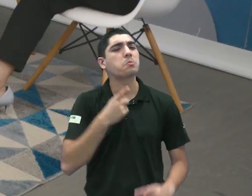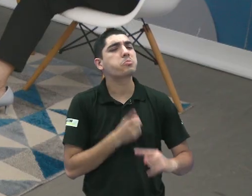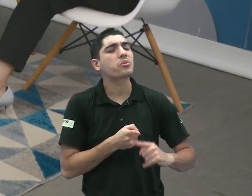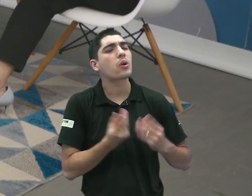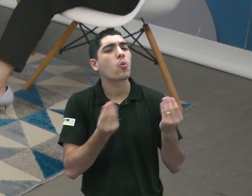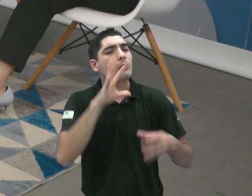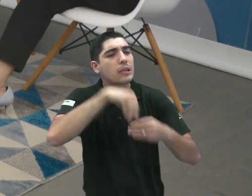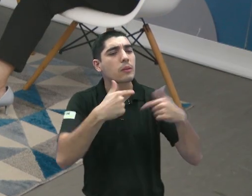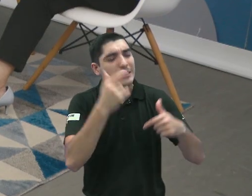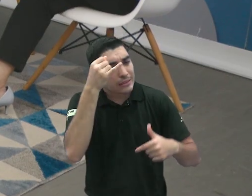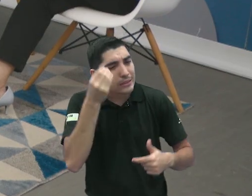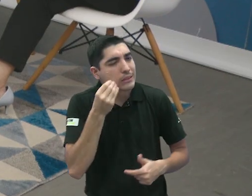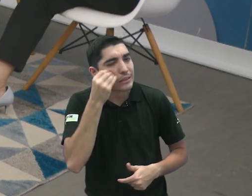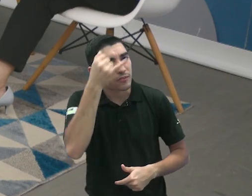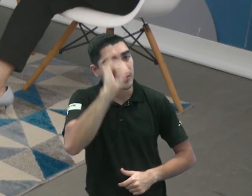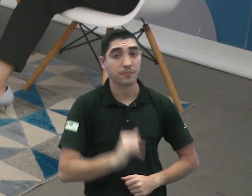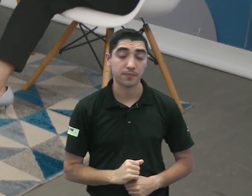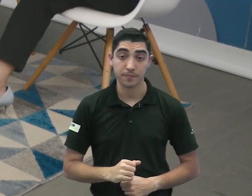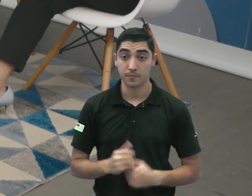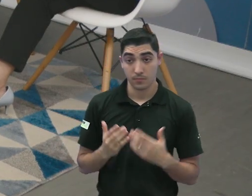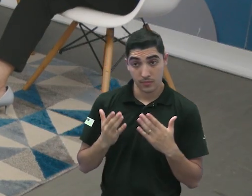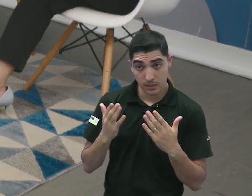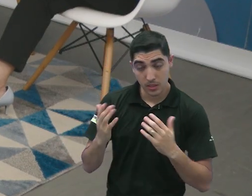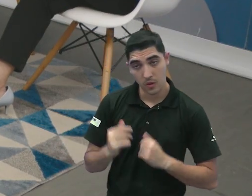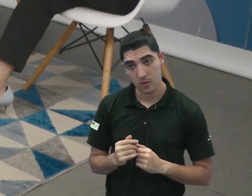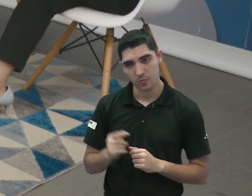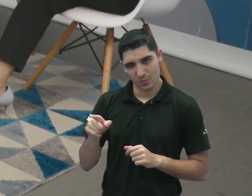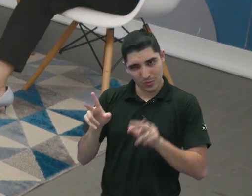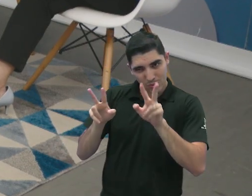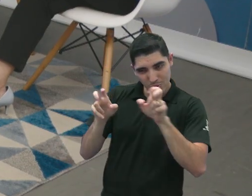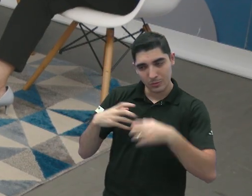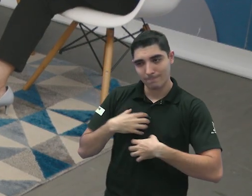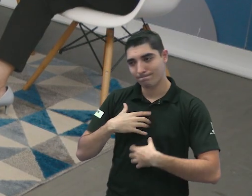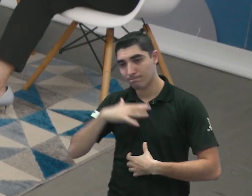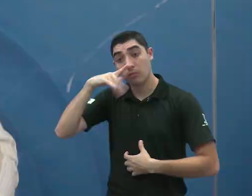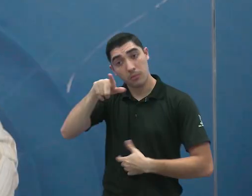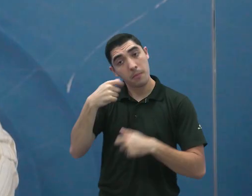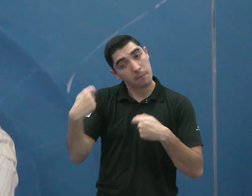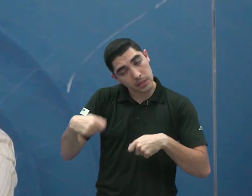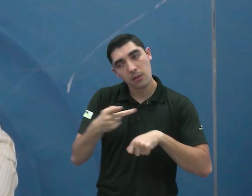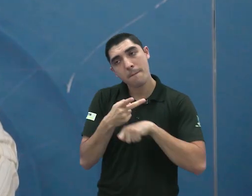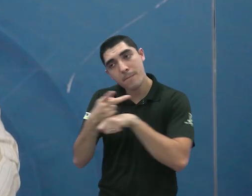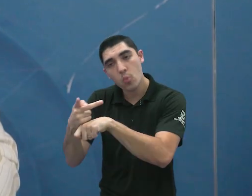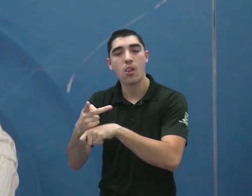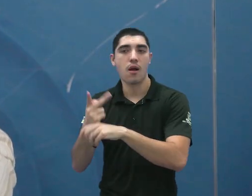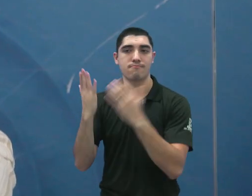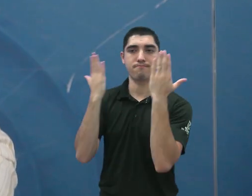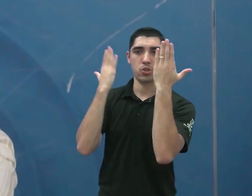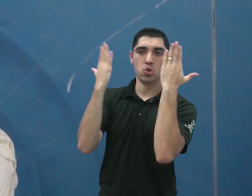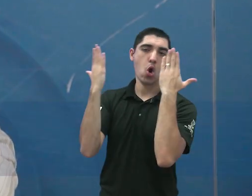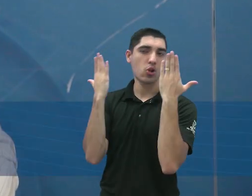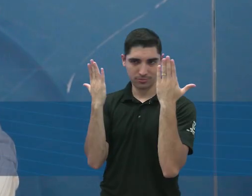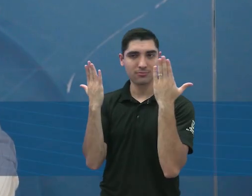trabalho? Bom, o que a gente pode falar até nesses casos é buscar ajuda psicológica, né? Eu acho que está entre